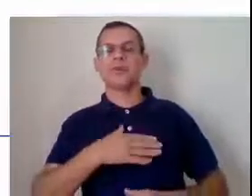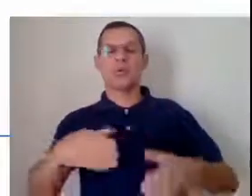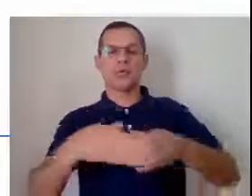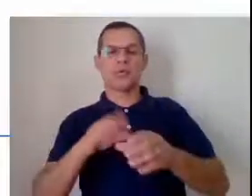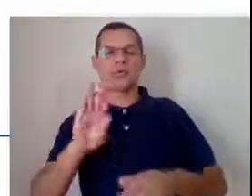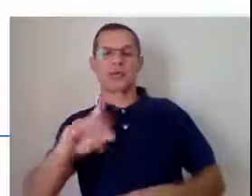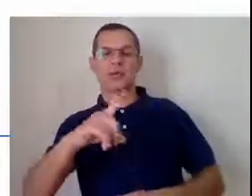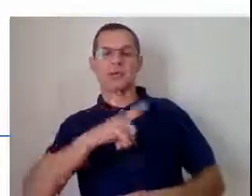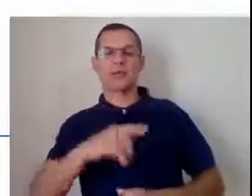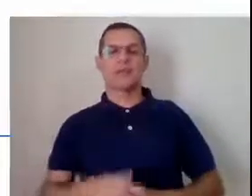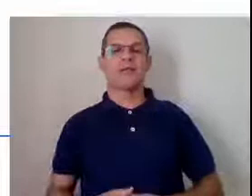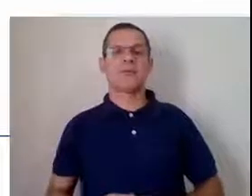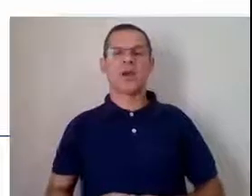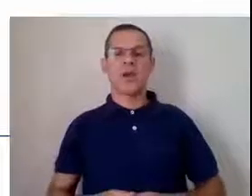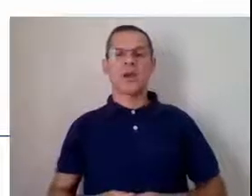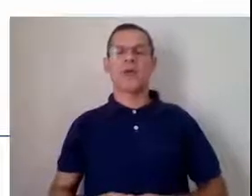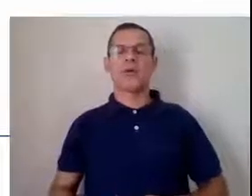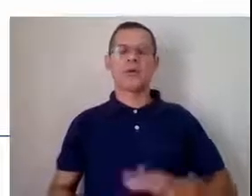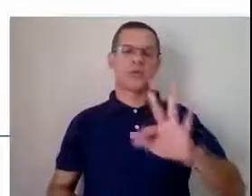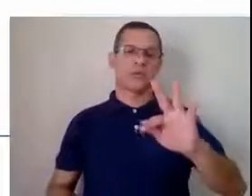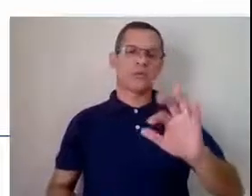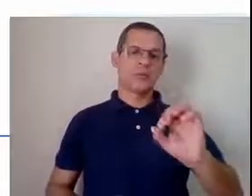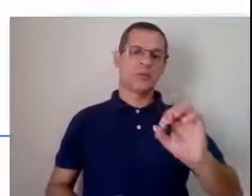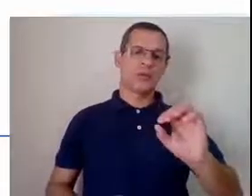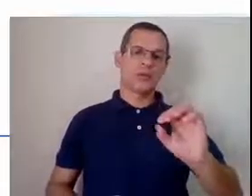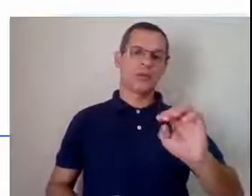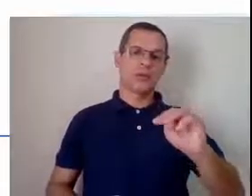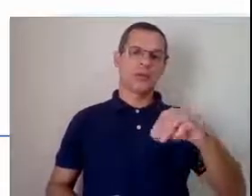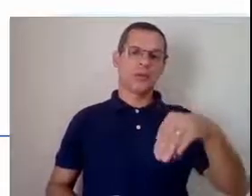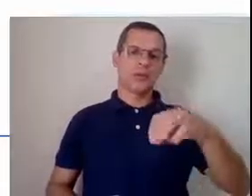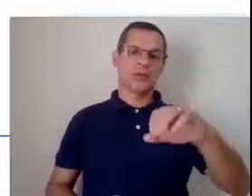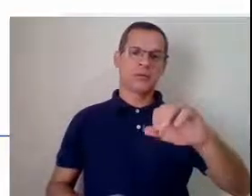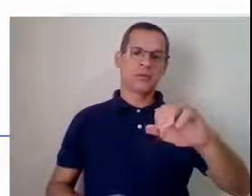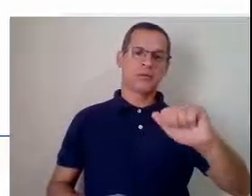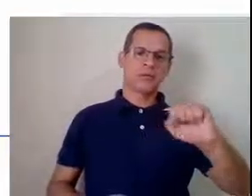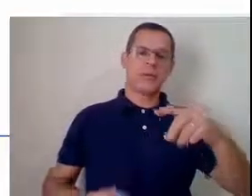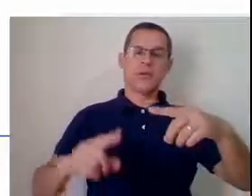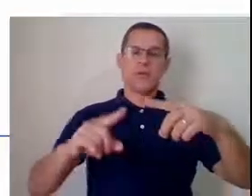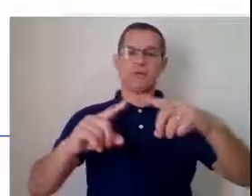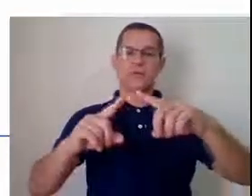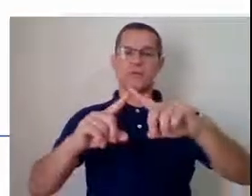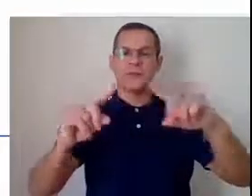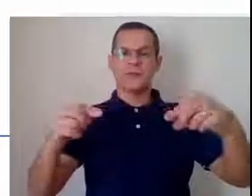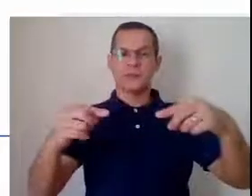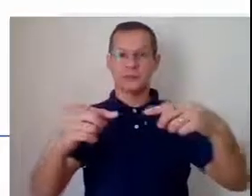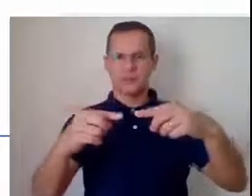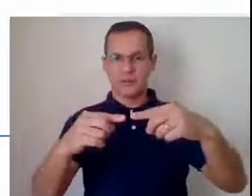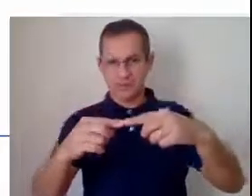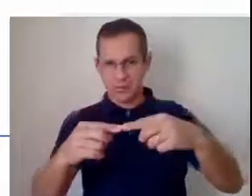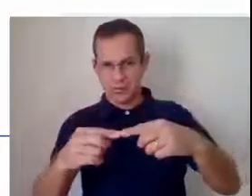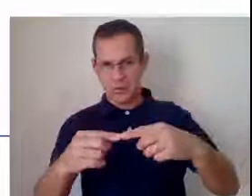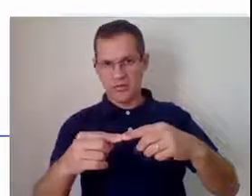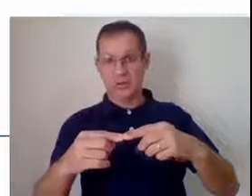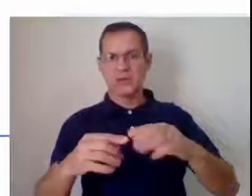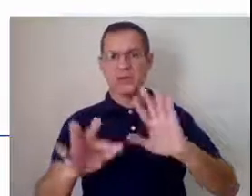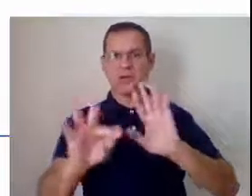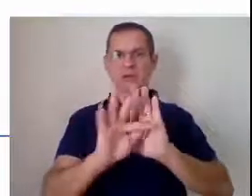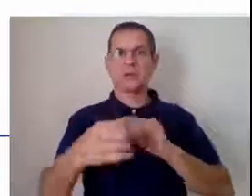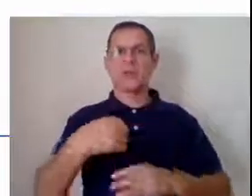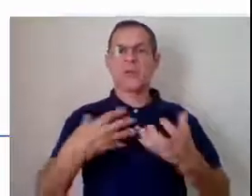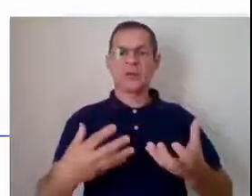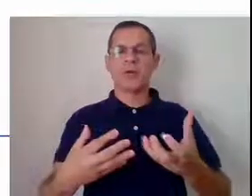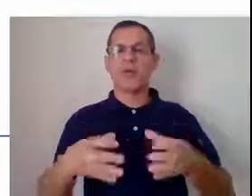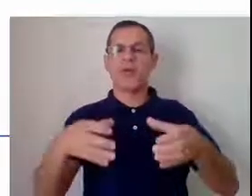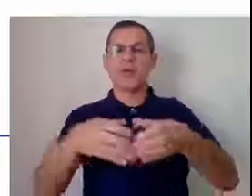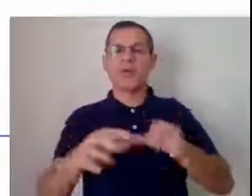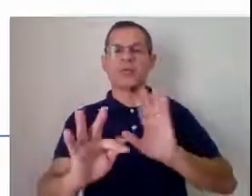já tenho algumas formas. Eu tenho triângulo, tenho as formas que eu quiser. É um conjunto de